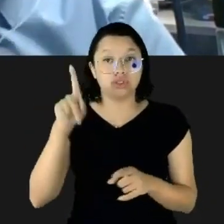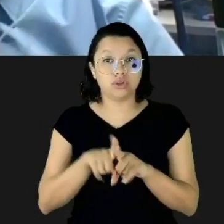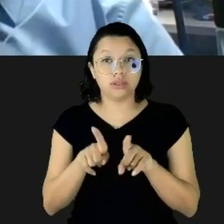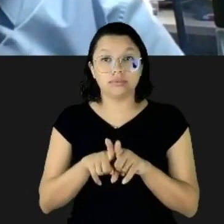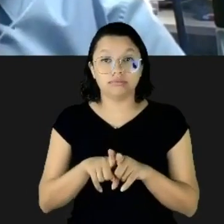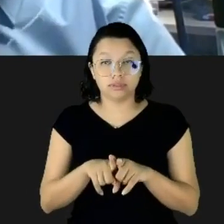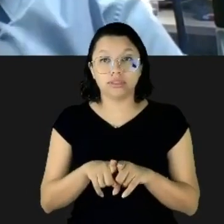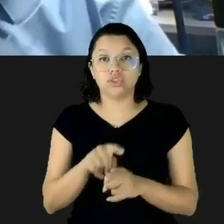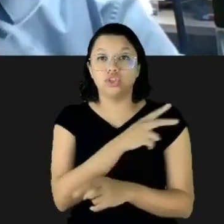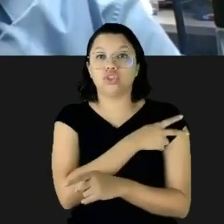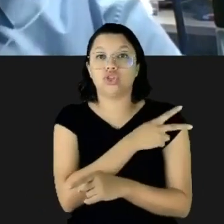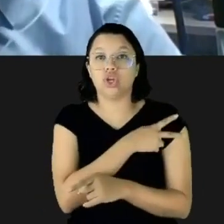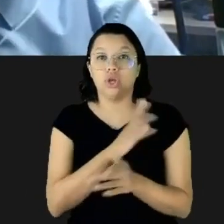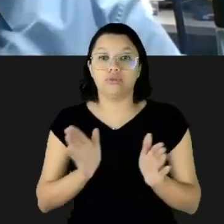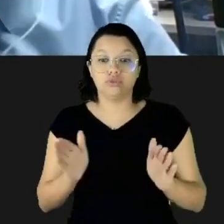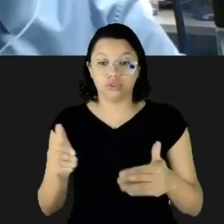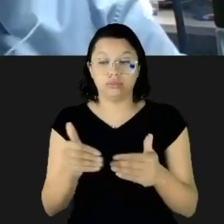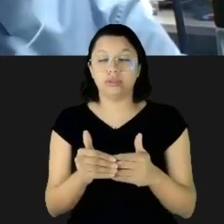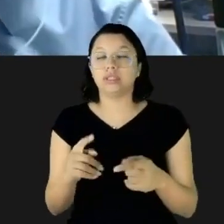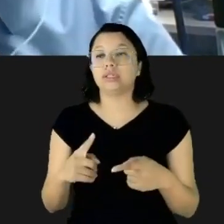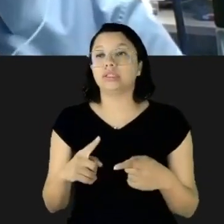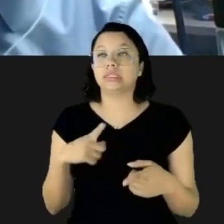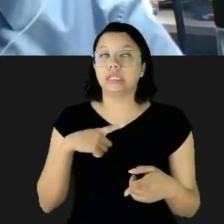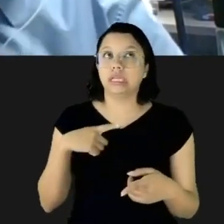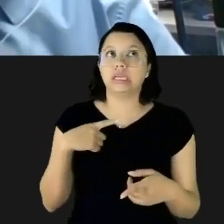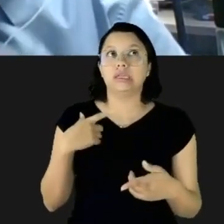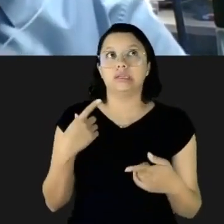chefe de gabinete também tem essa incumbência, mas